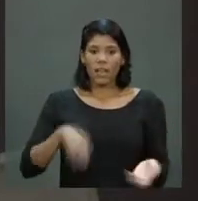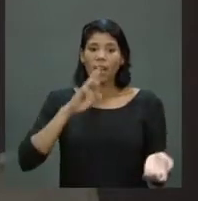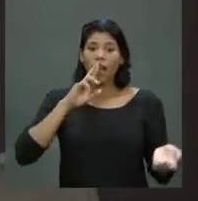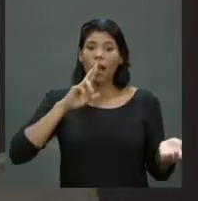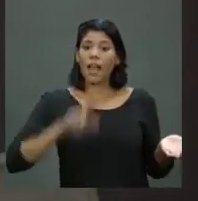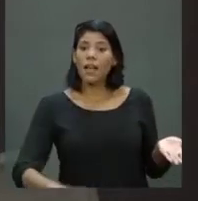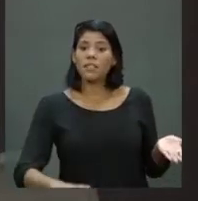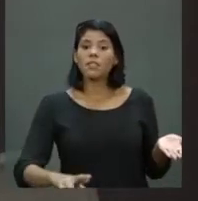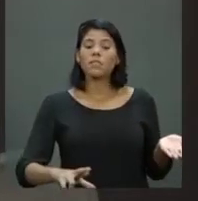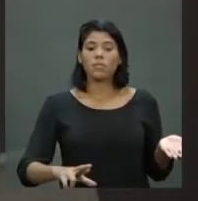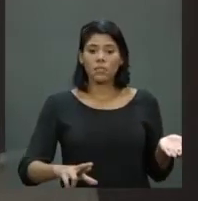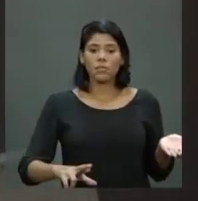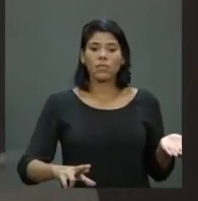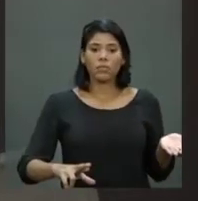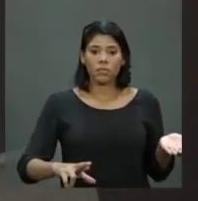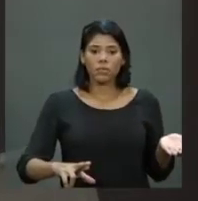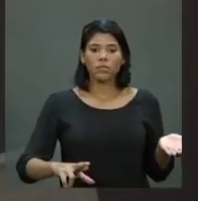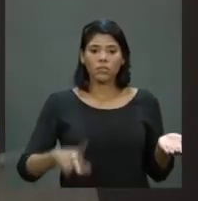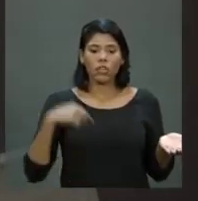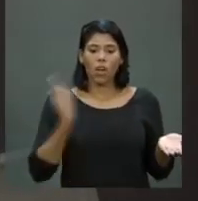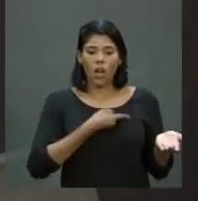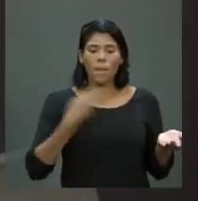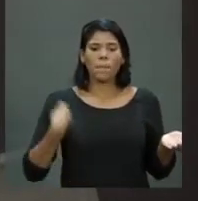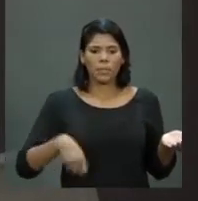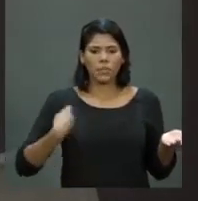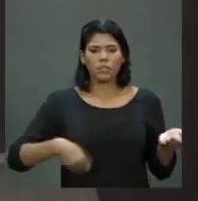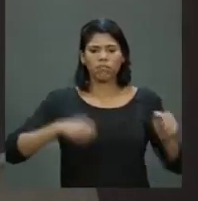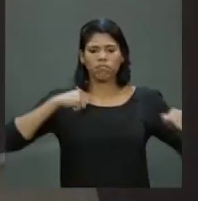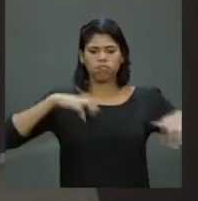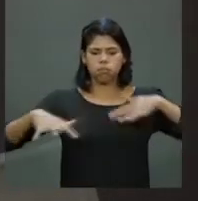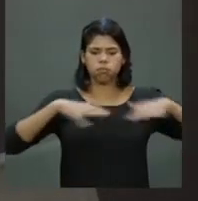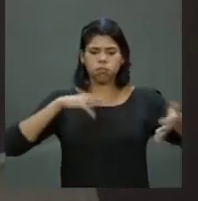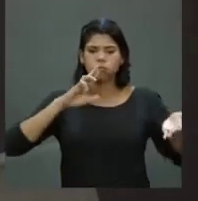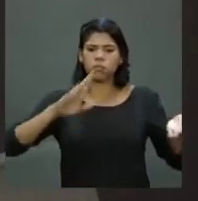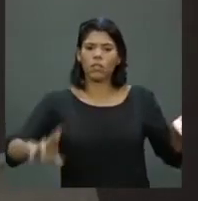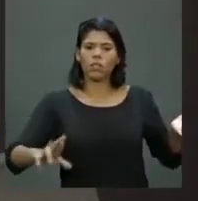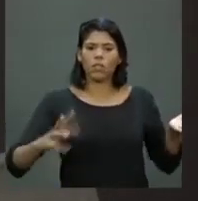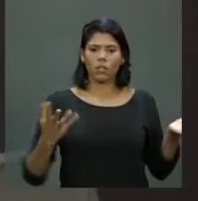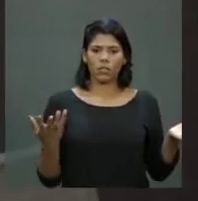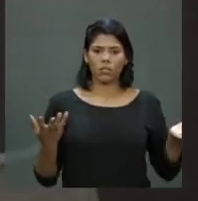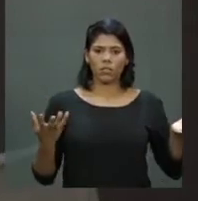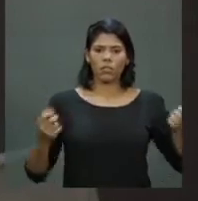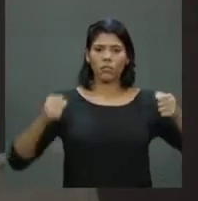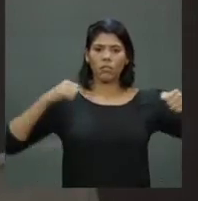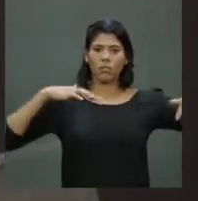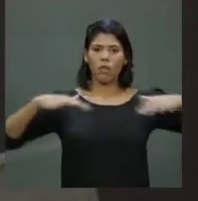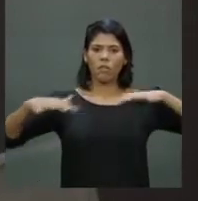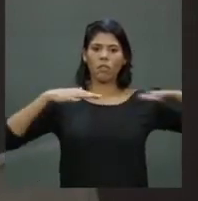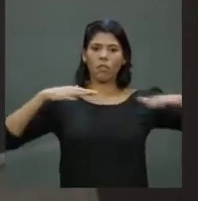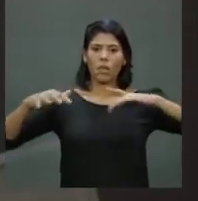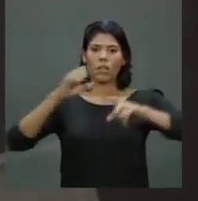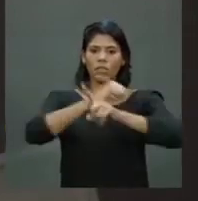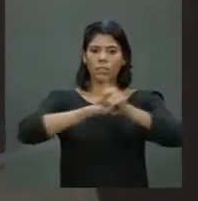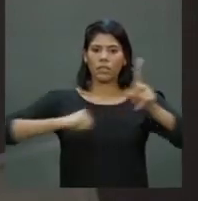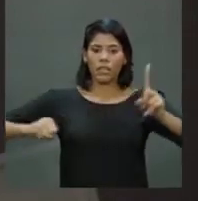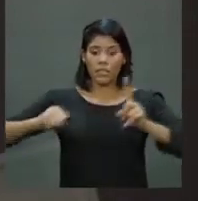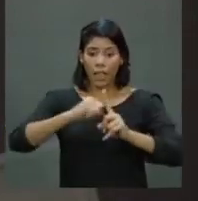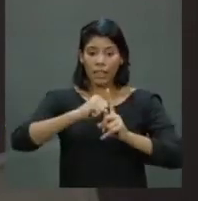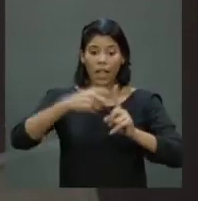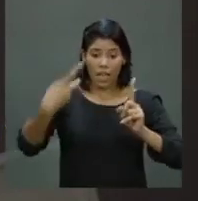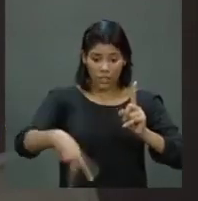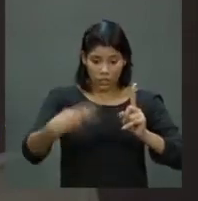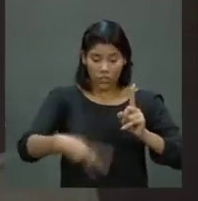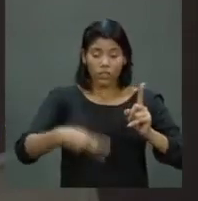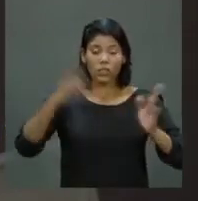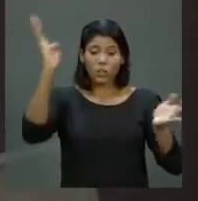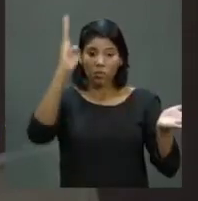à altura. Nós precisamos da resposta à altura, num grande movimento da sociedade civil